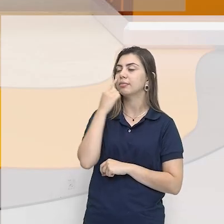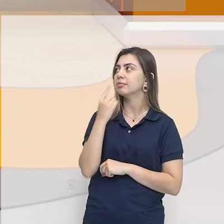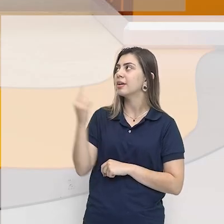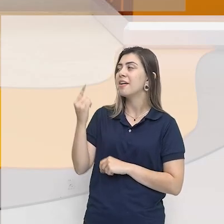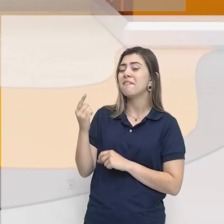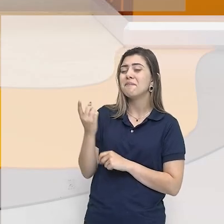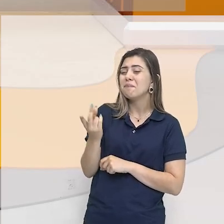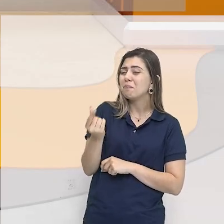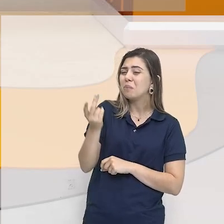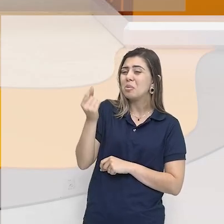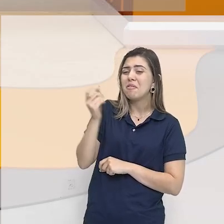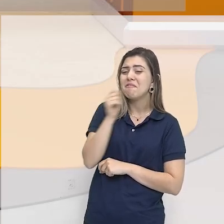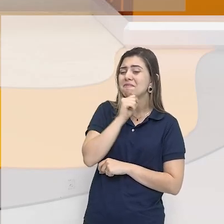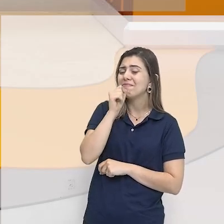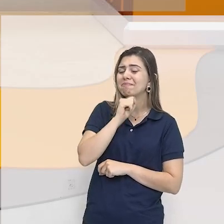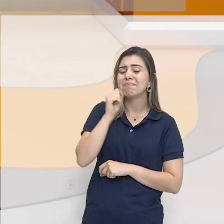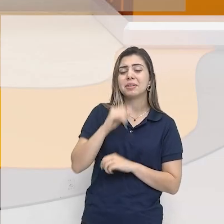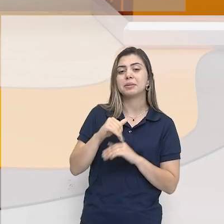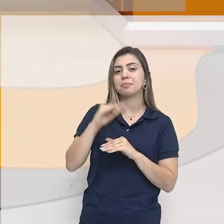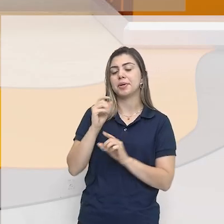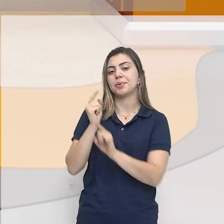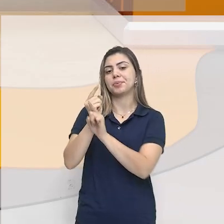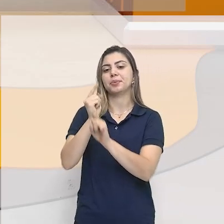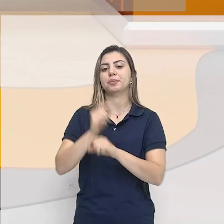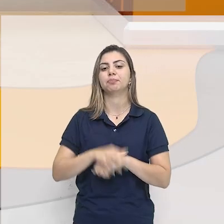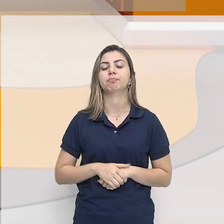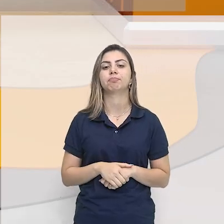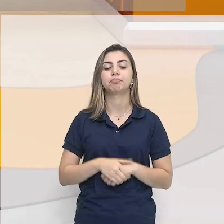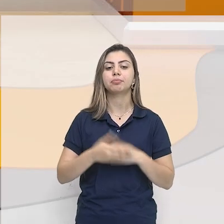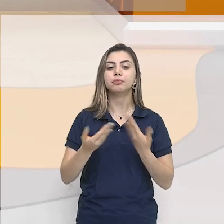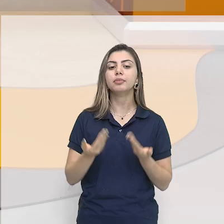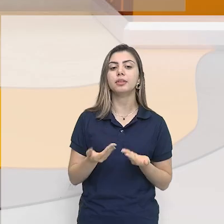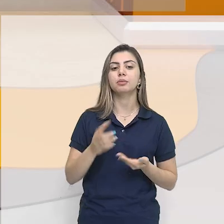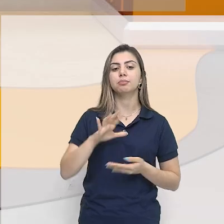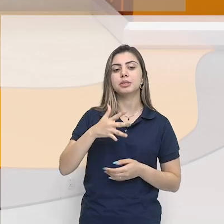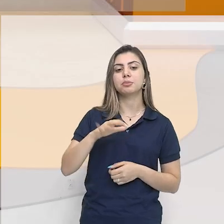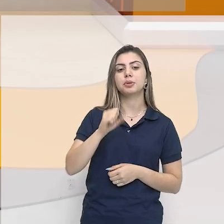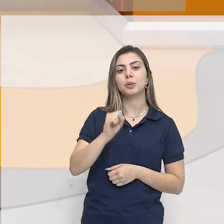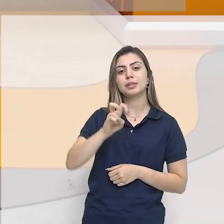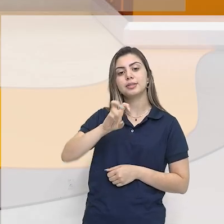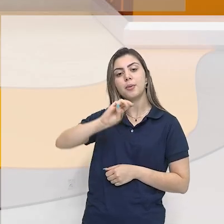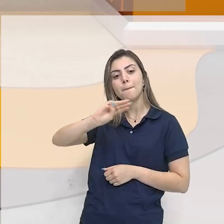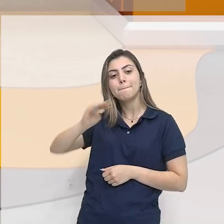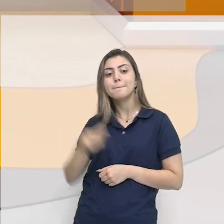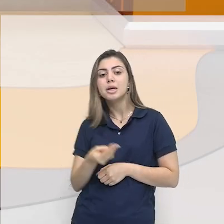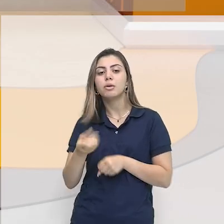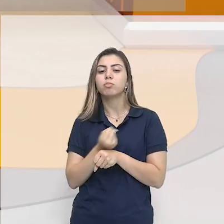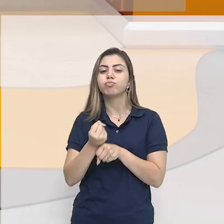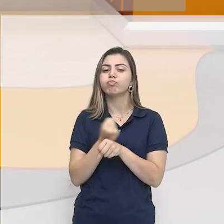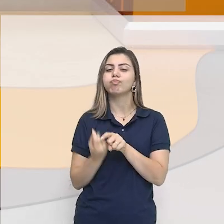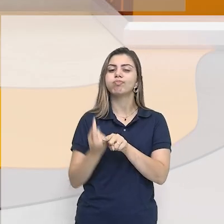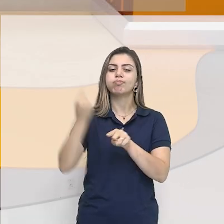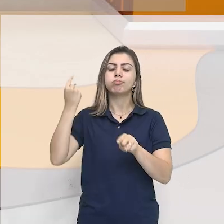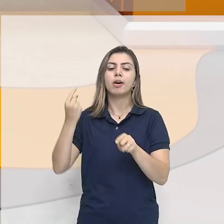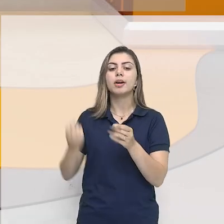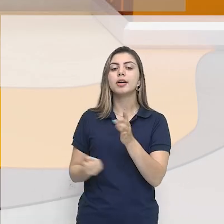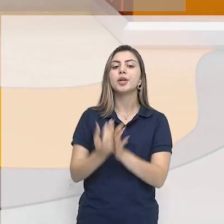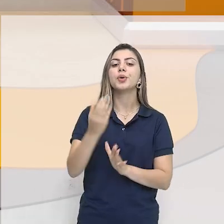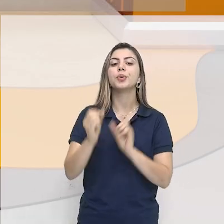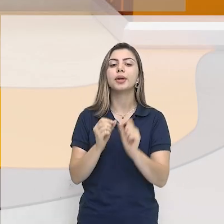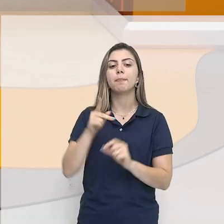mais antigos encontrados, ok? Então, há cerca de 85 milhões de de anos, originaram-se